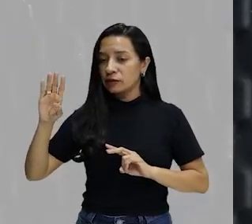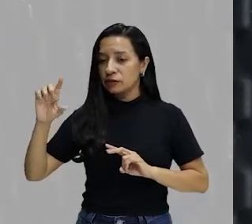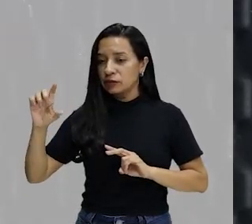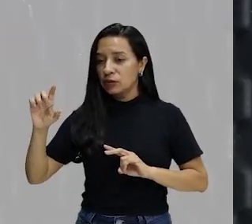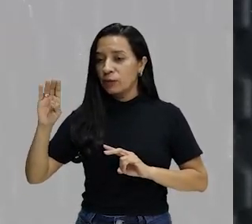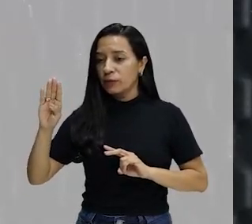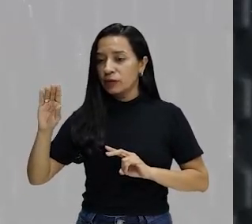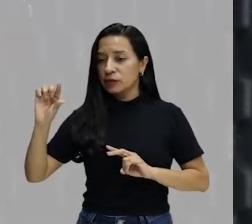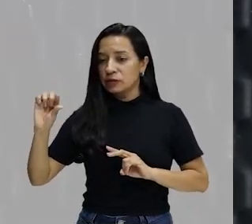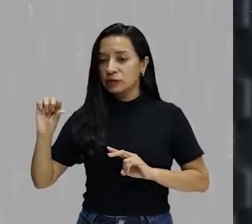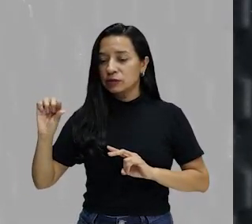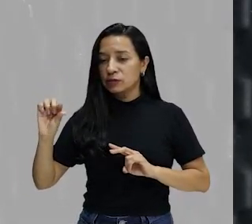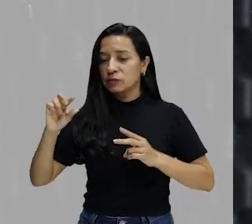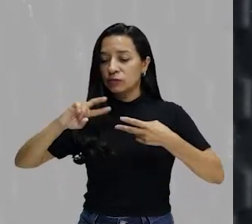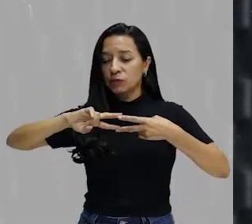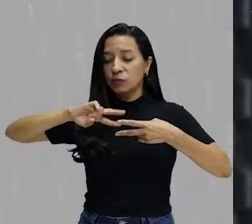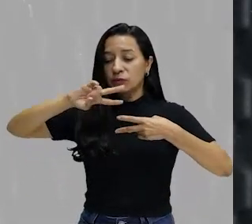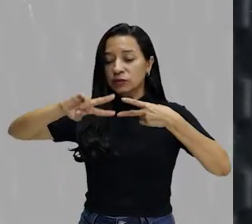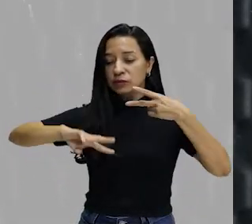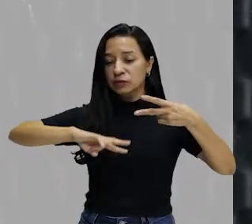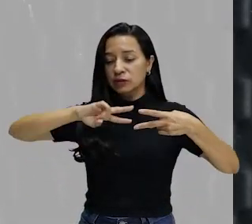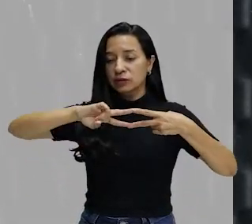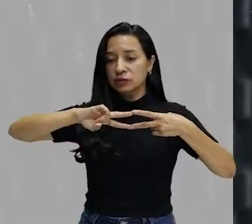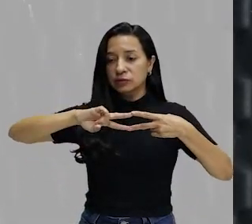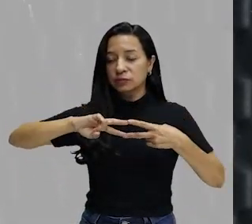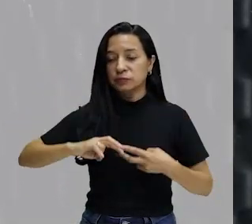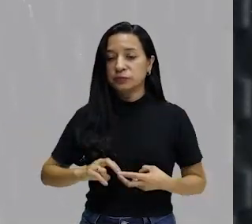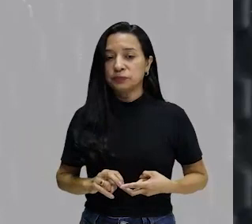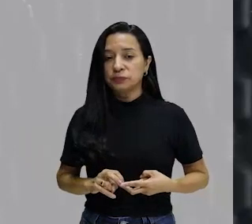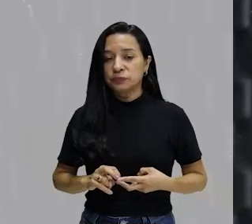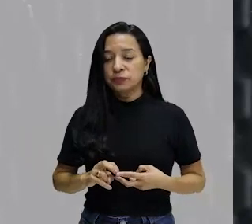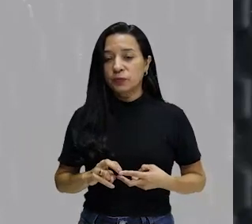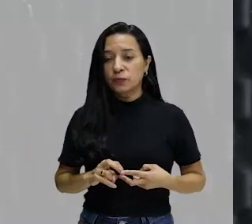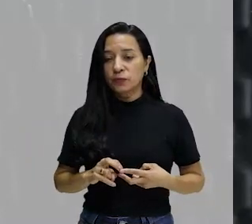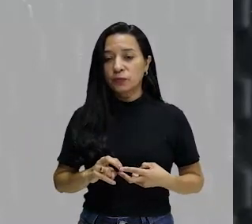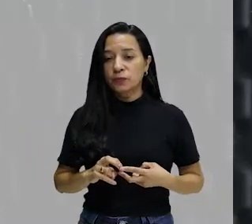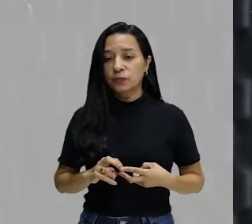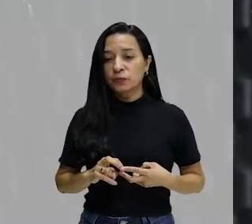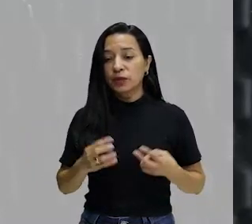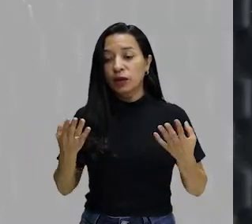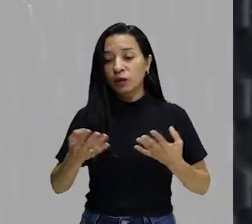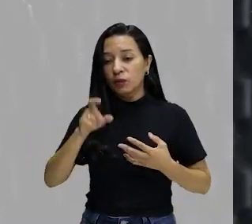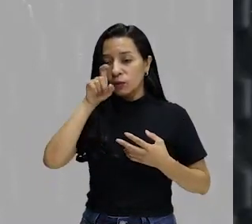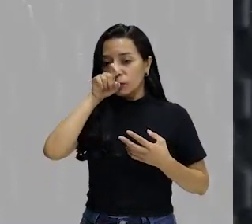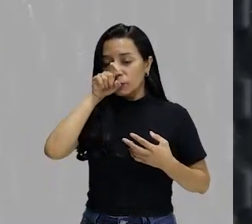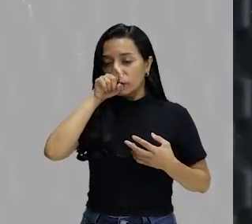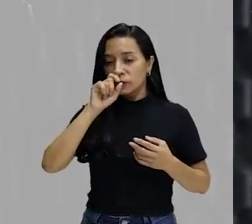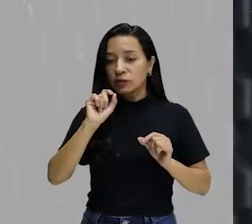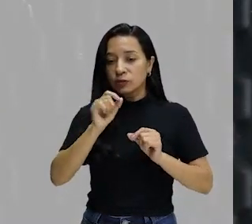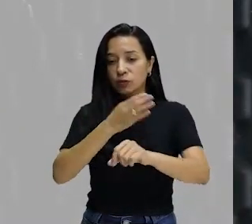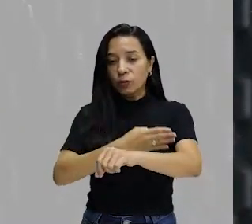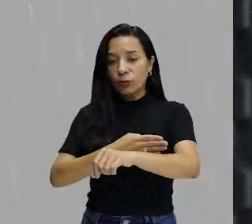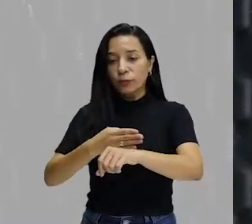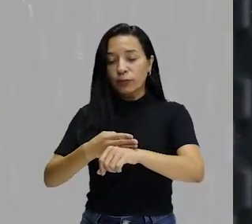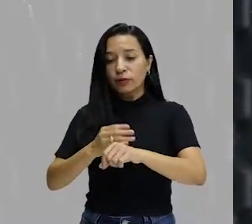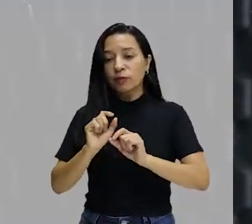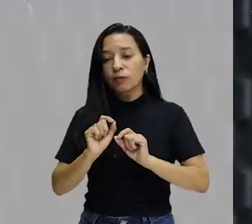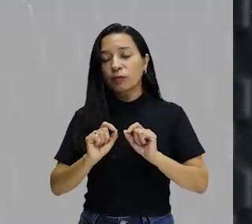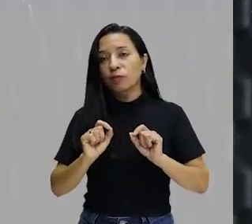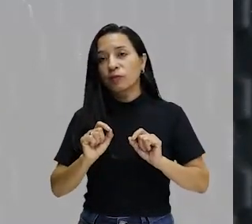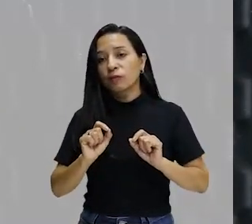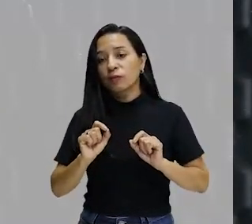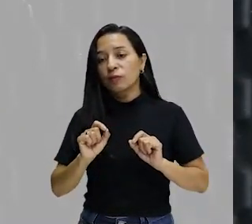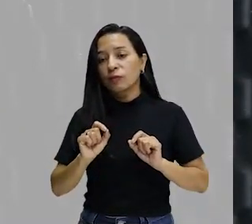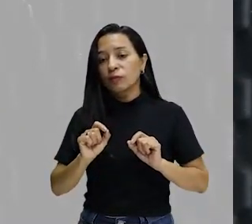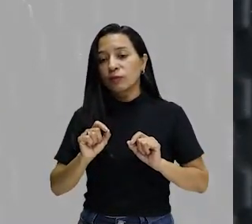gerar esses fenótipos, certo? No caso do periquito, que é branco, ele